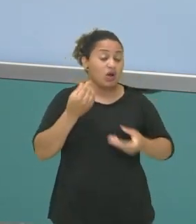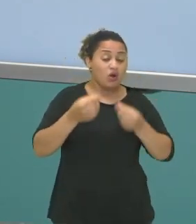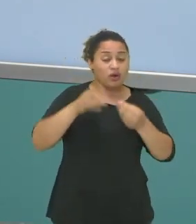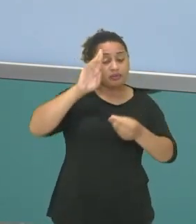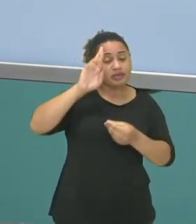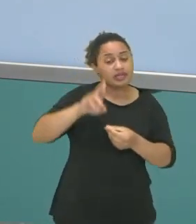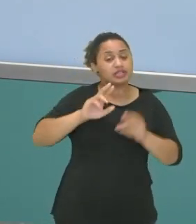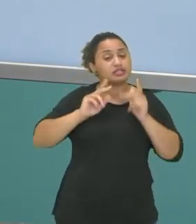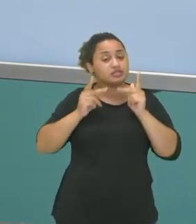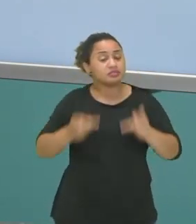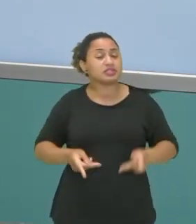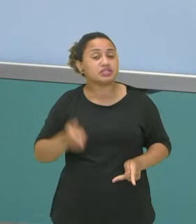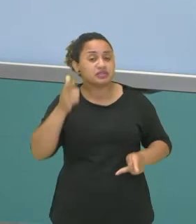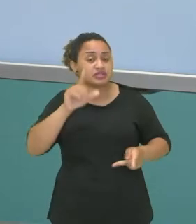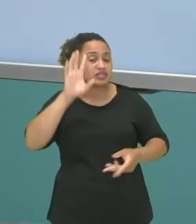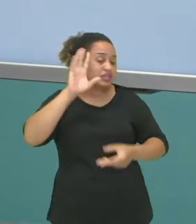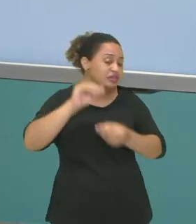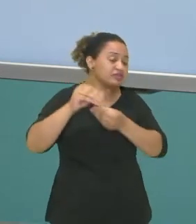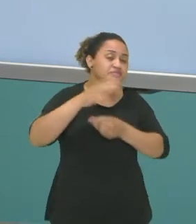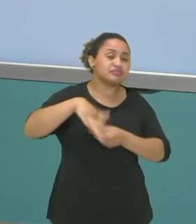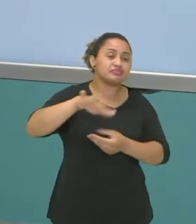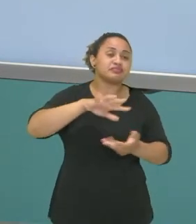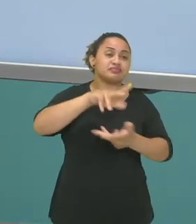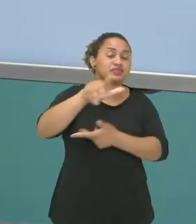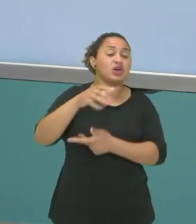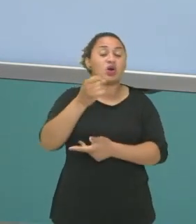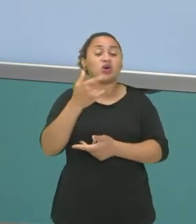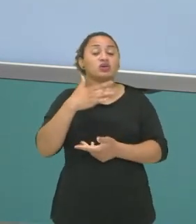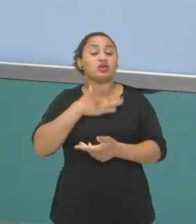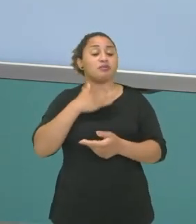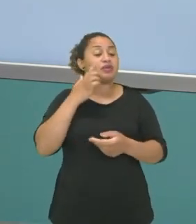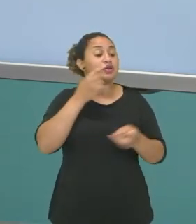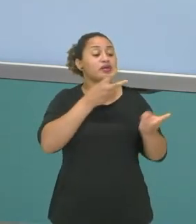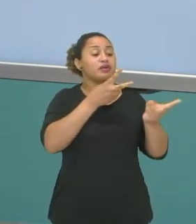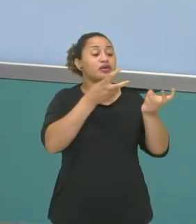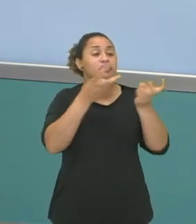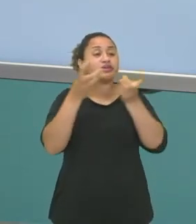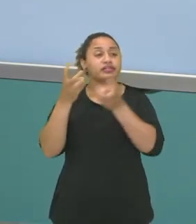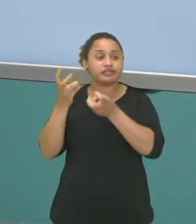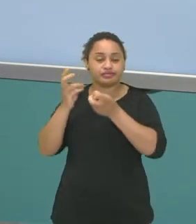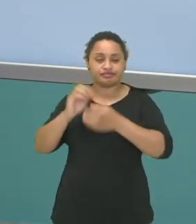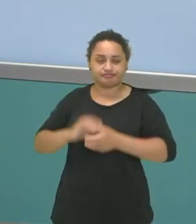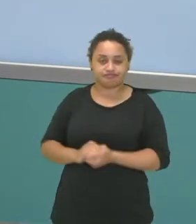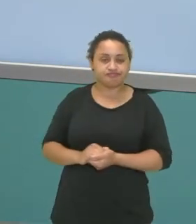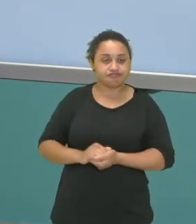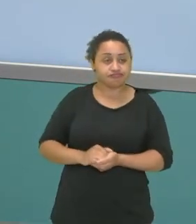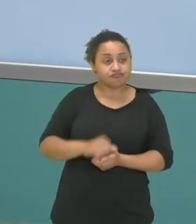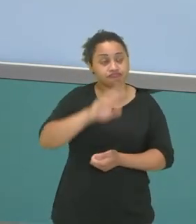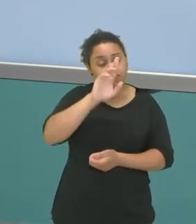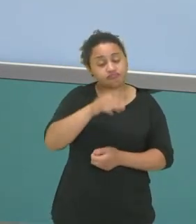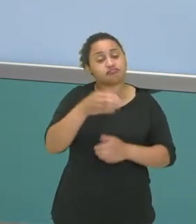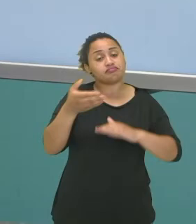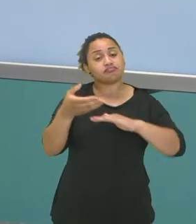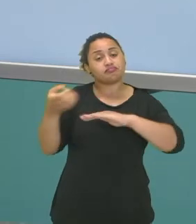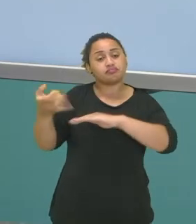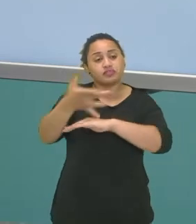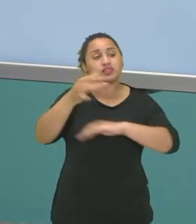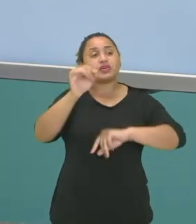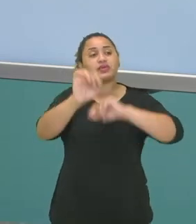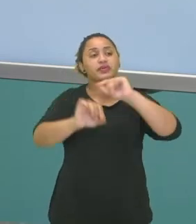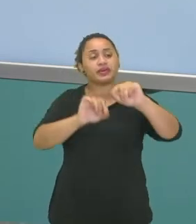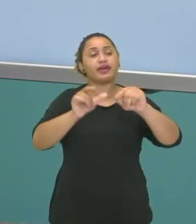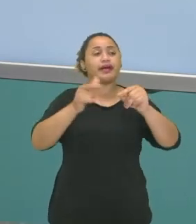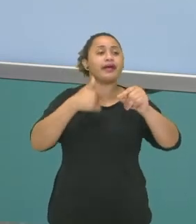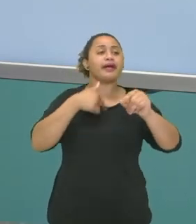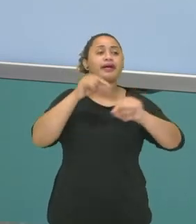Ou será que só compreendo a partir do meu próprio olhar? O racionalismo moderno tem como objetivo teorizar sobre o modo